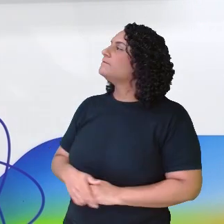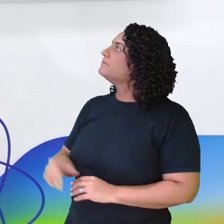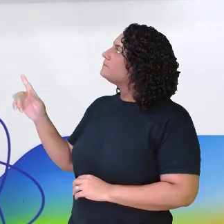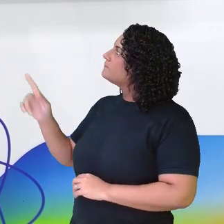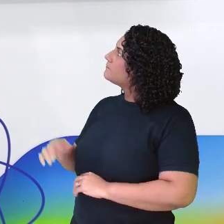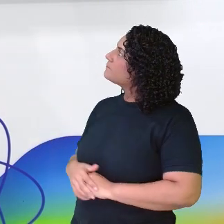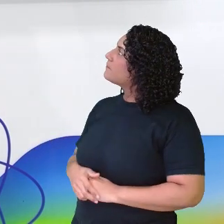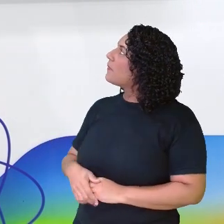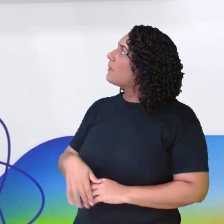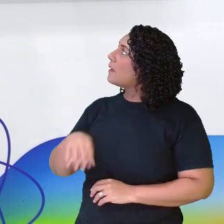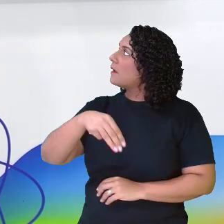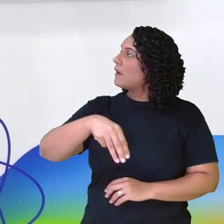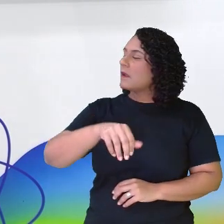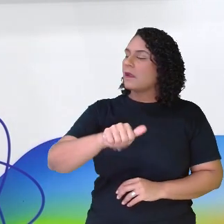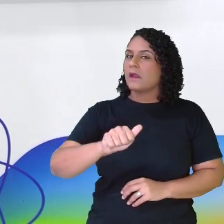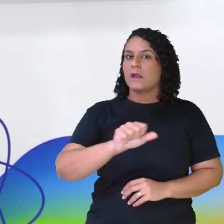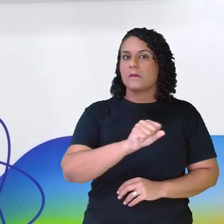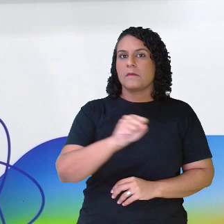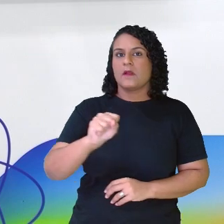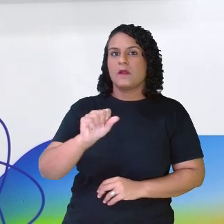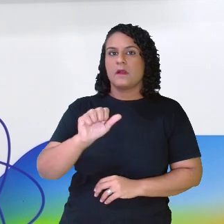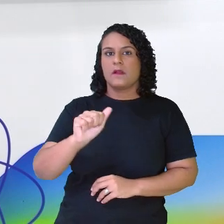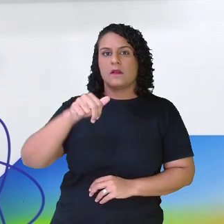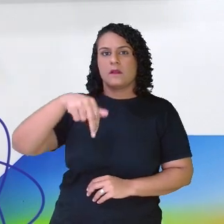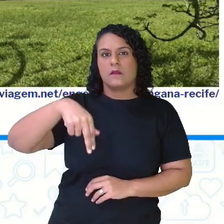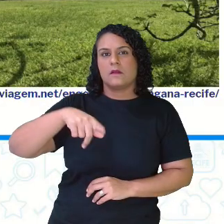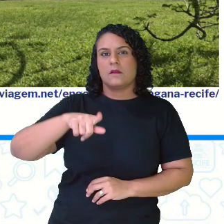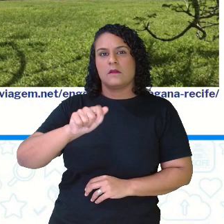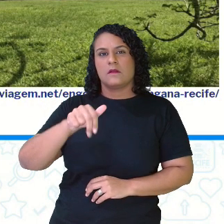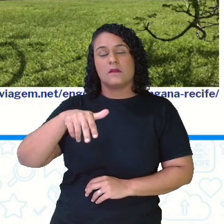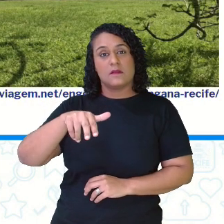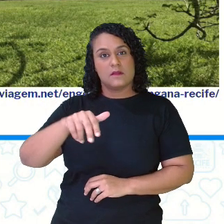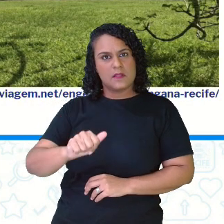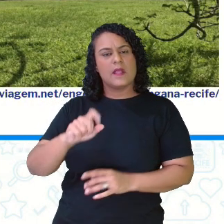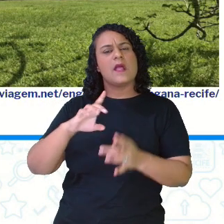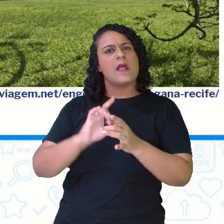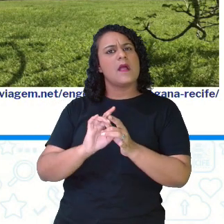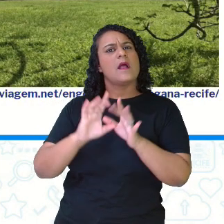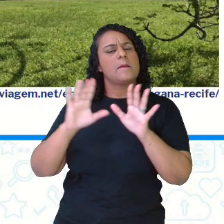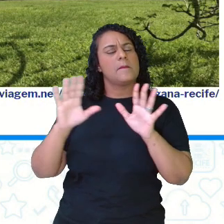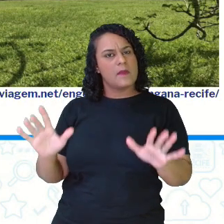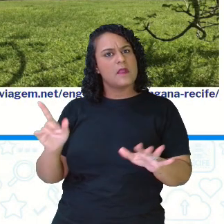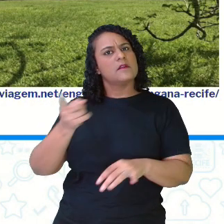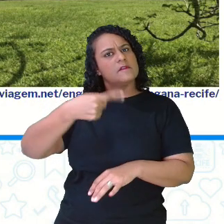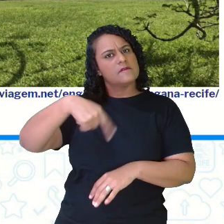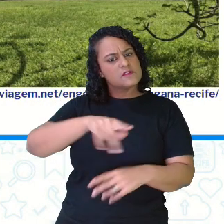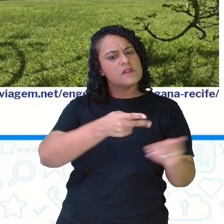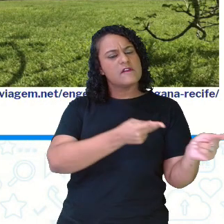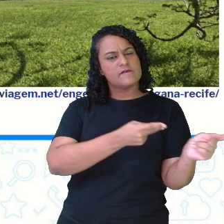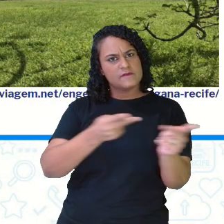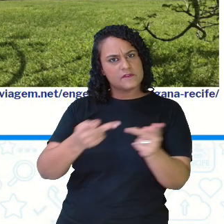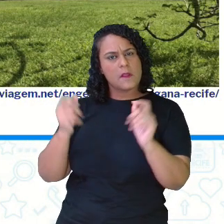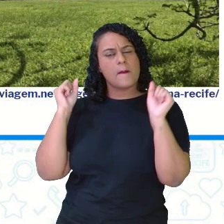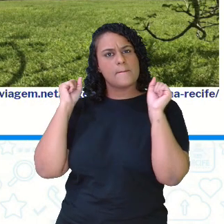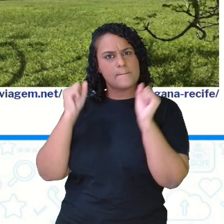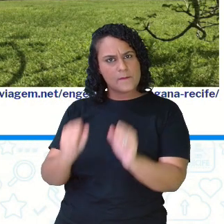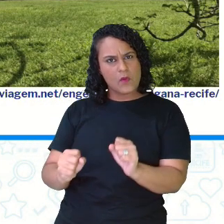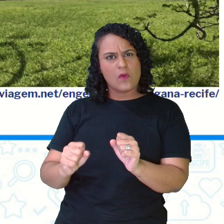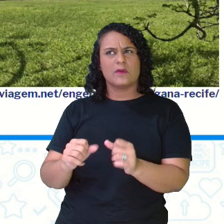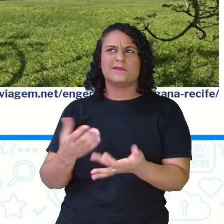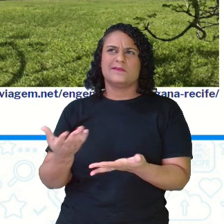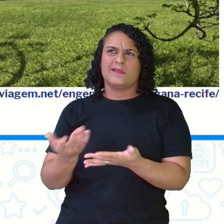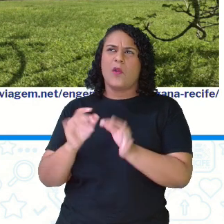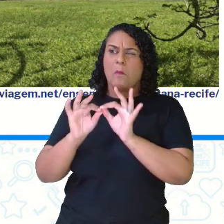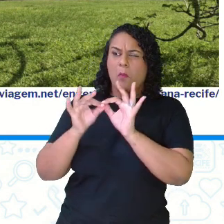Engenho Maçangana. Engenho Maçangana é um espaço aberto e você pode visitar, né? É um pouquinho distante, quem